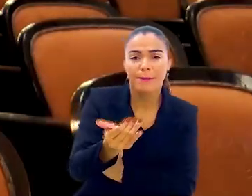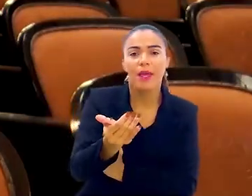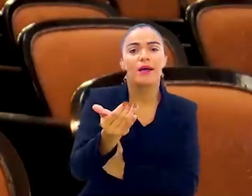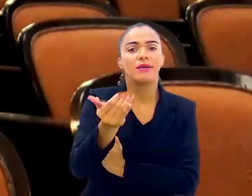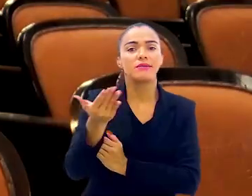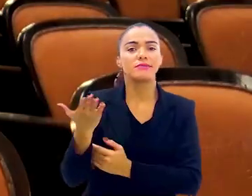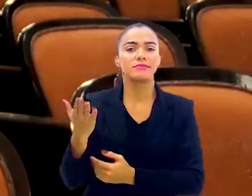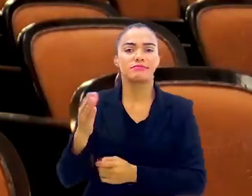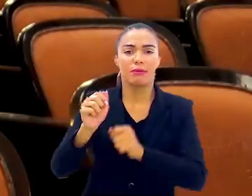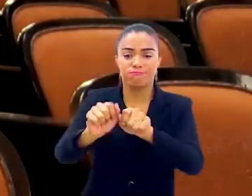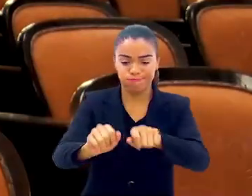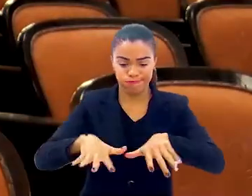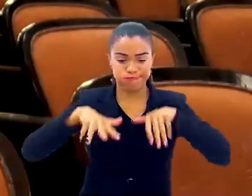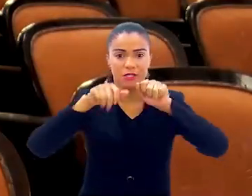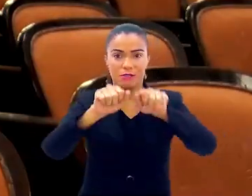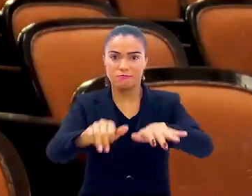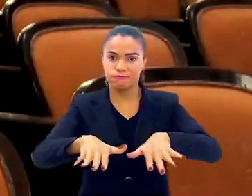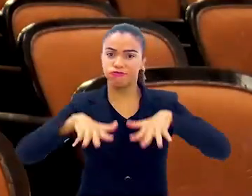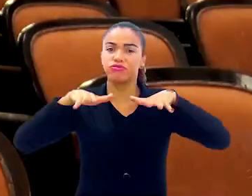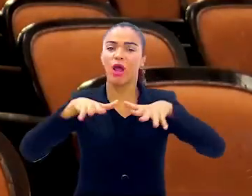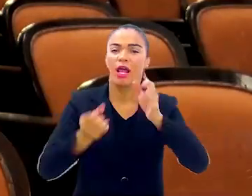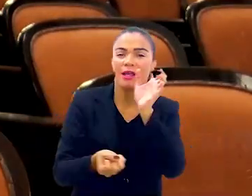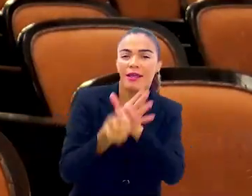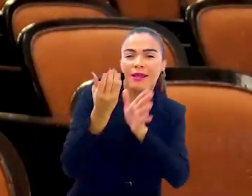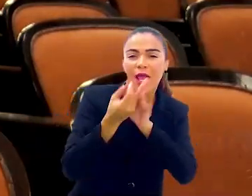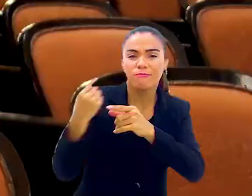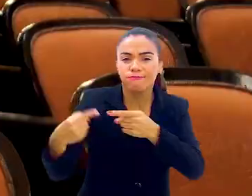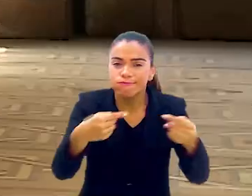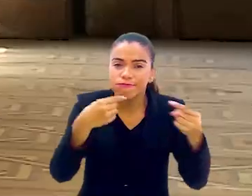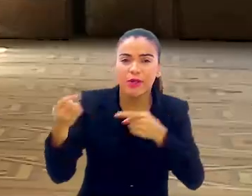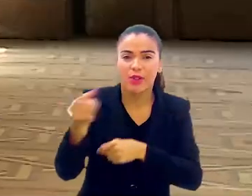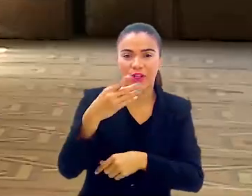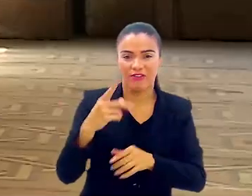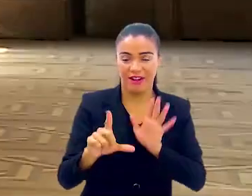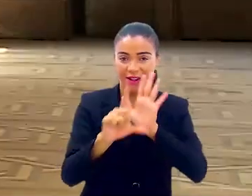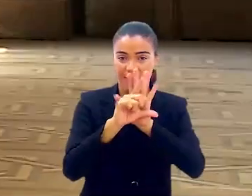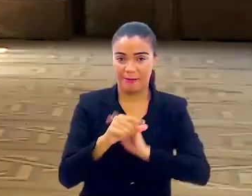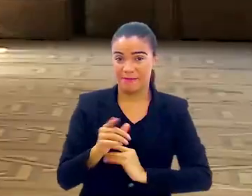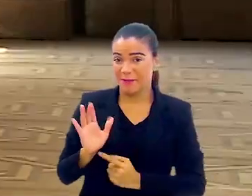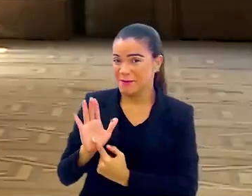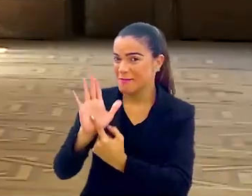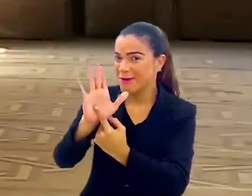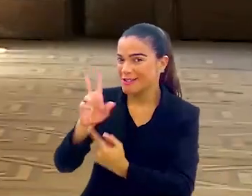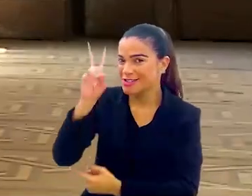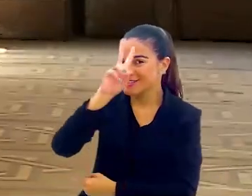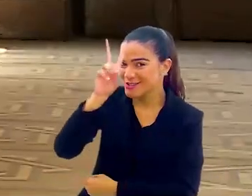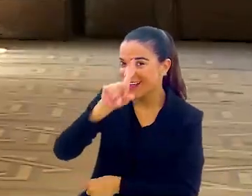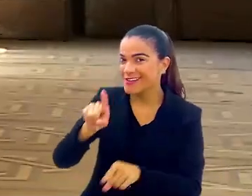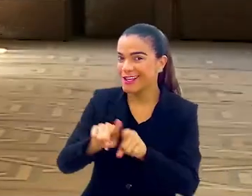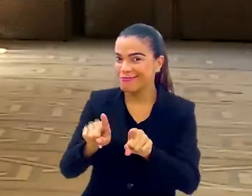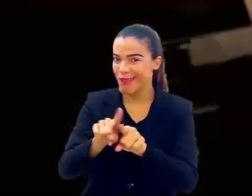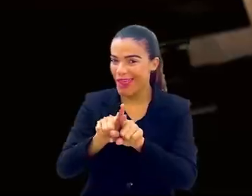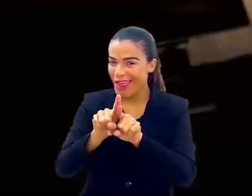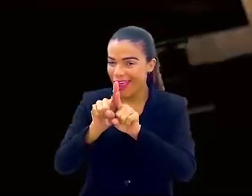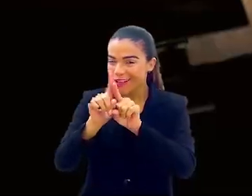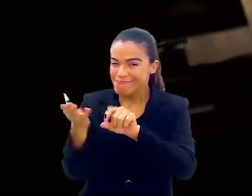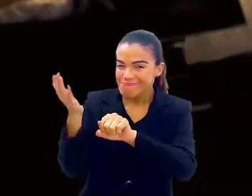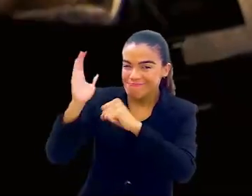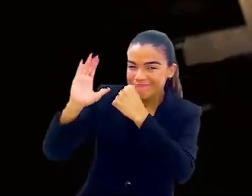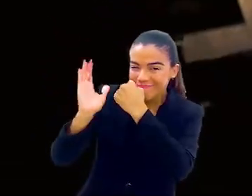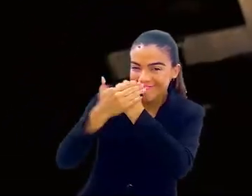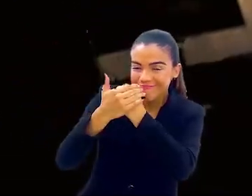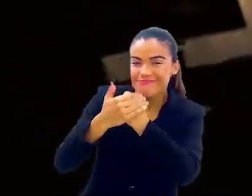né, a sediar a nova Assembleia Legislativa do Estado do Rio de Janeiro. Também mostraremos histórias de bastidores e